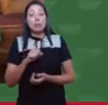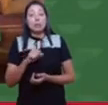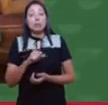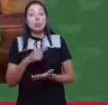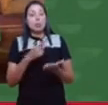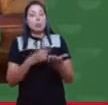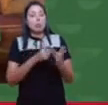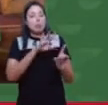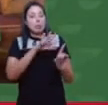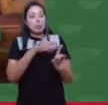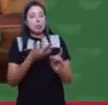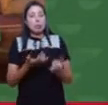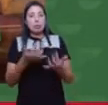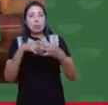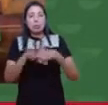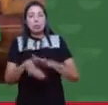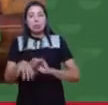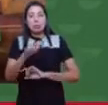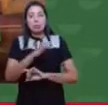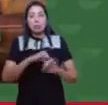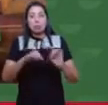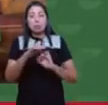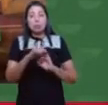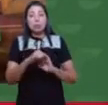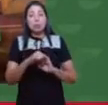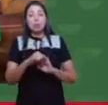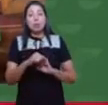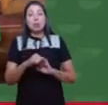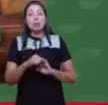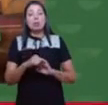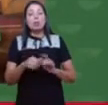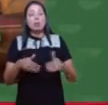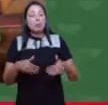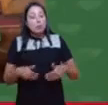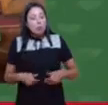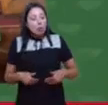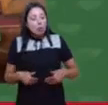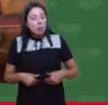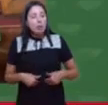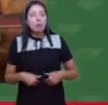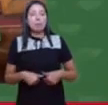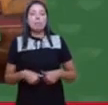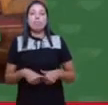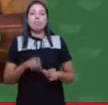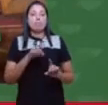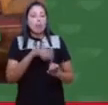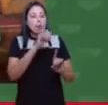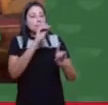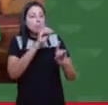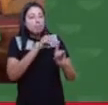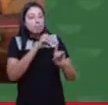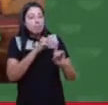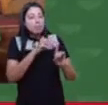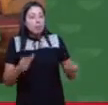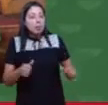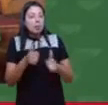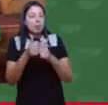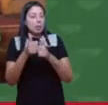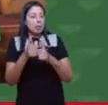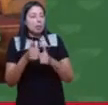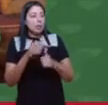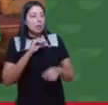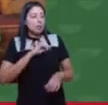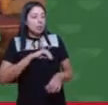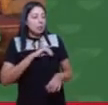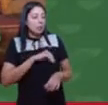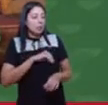uma agenda de inclusão social, de superação da fome, da miséria, de melhoria das condições de